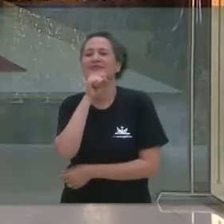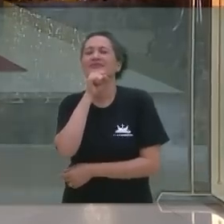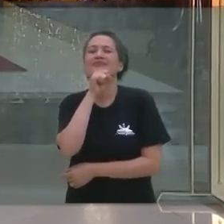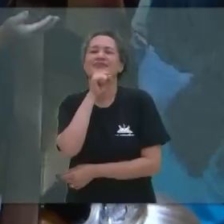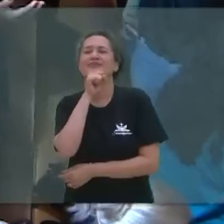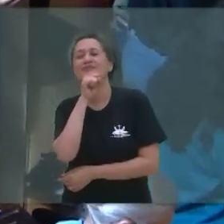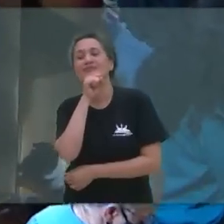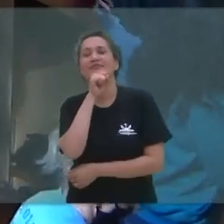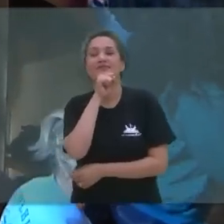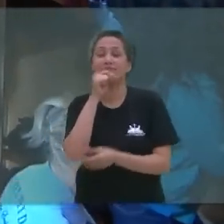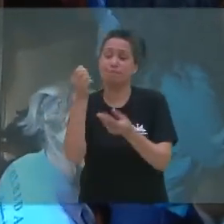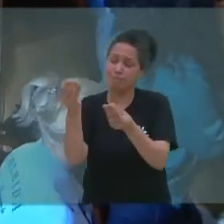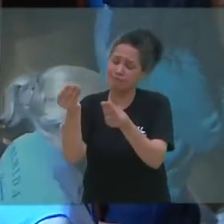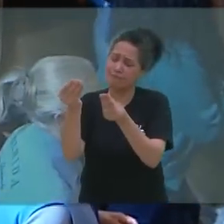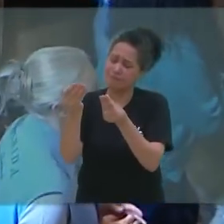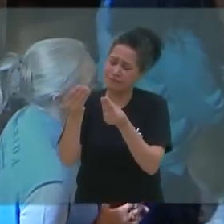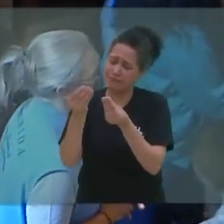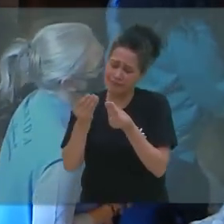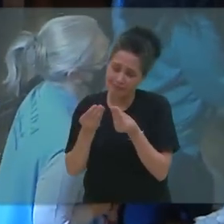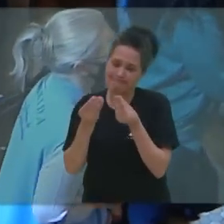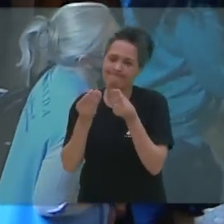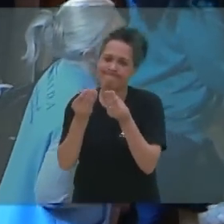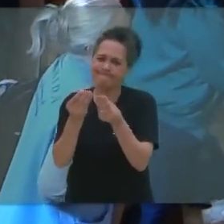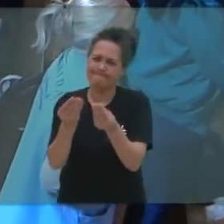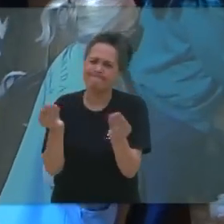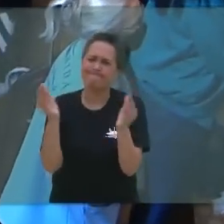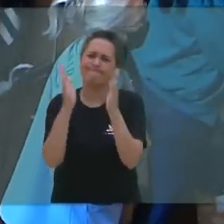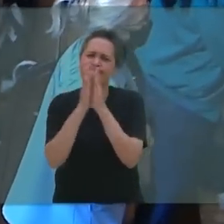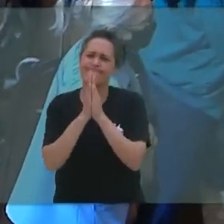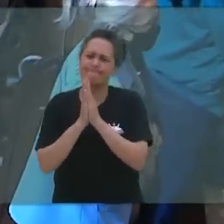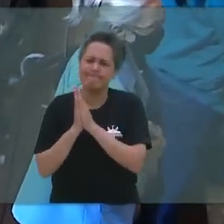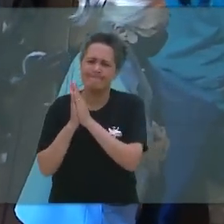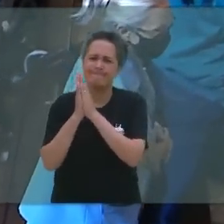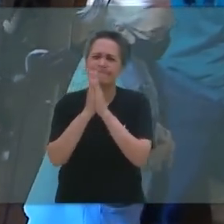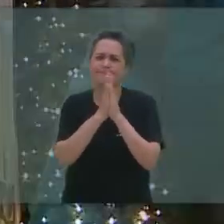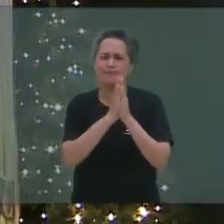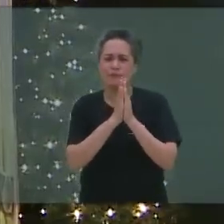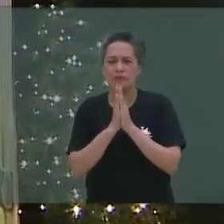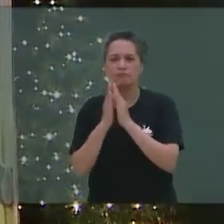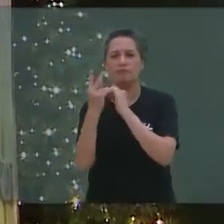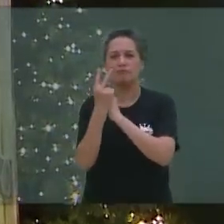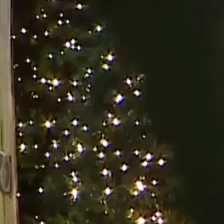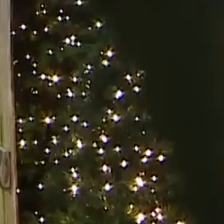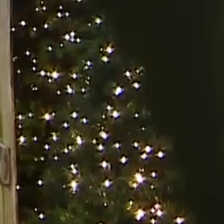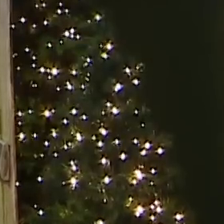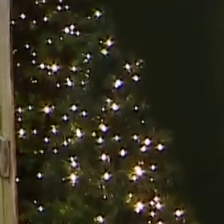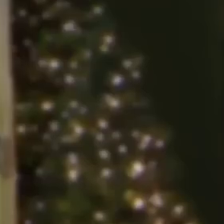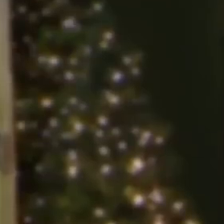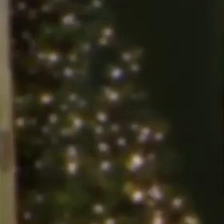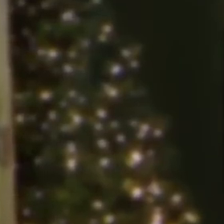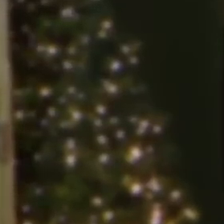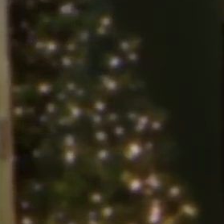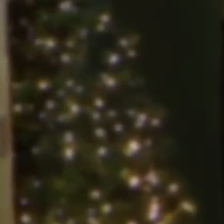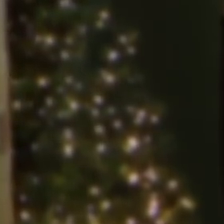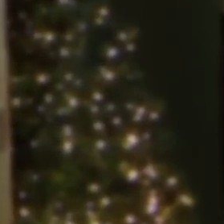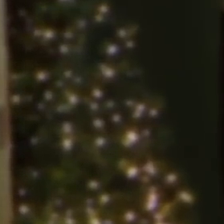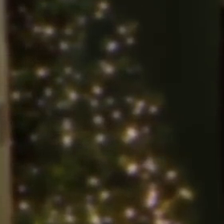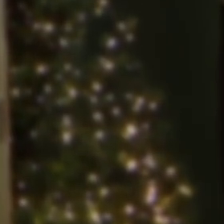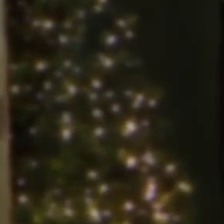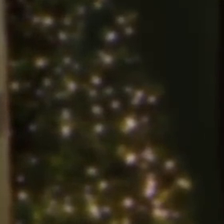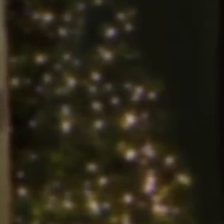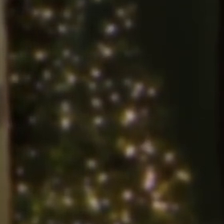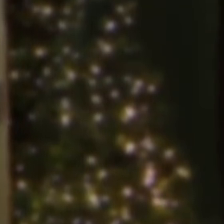Mãe. Trago aqui os meus pedidos, me protege, eu vos suplico,